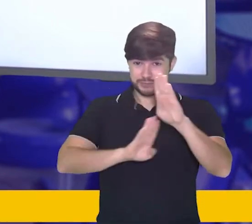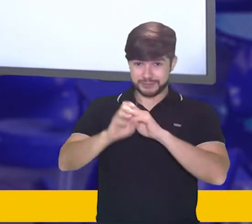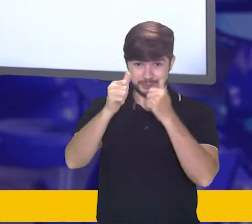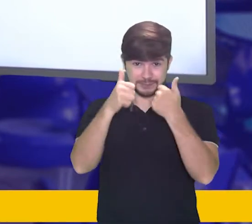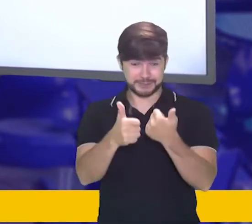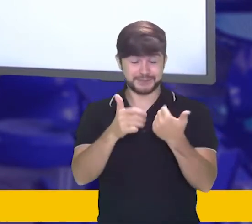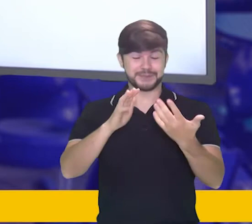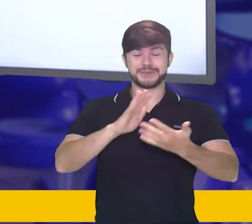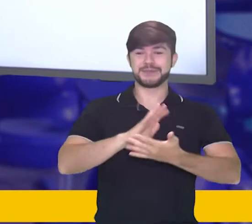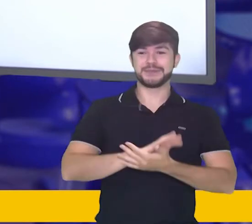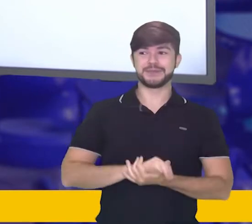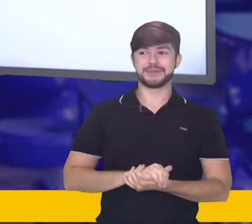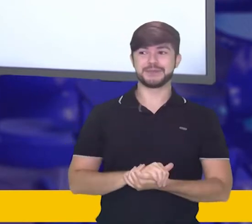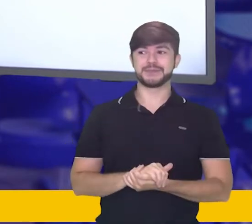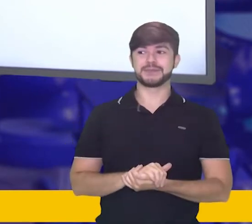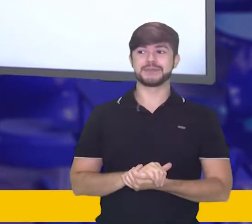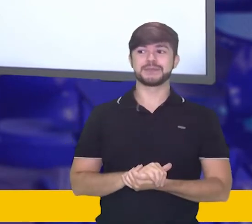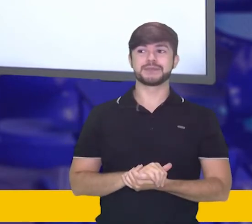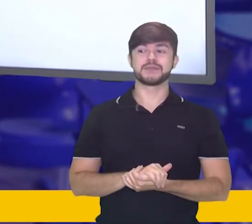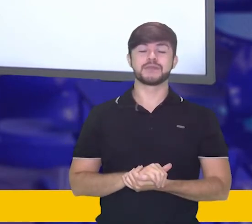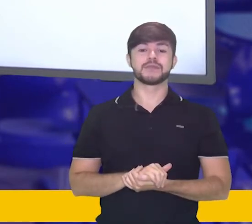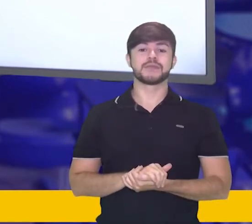casa, todos se cuidando.